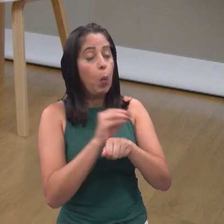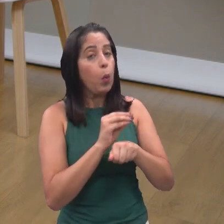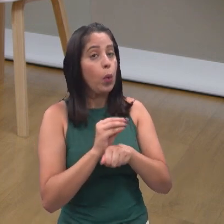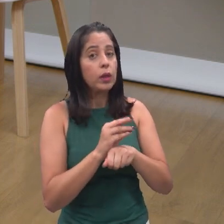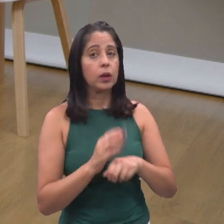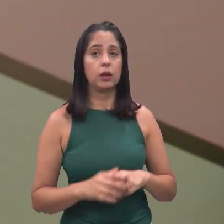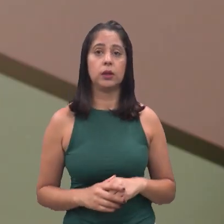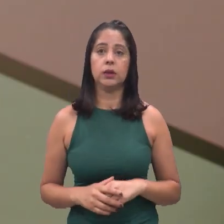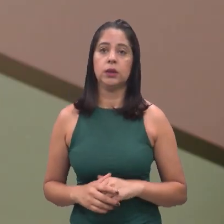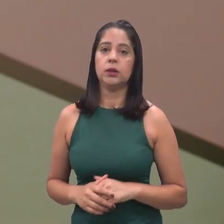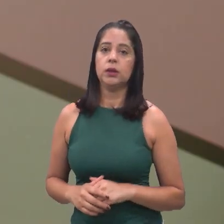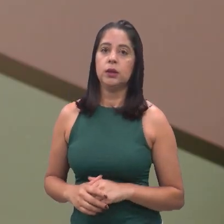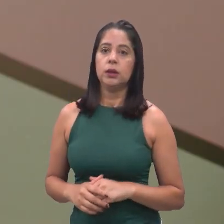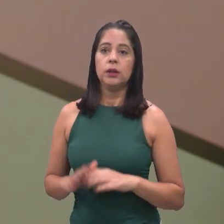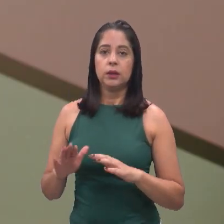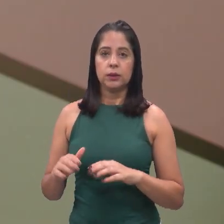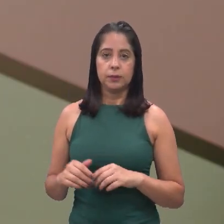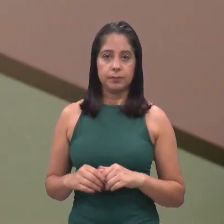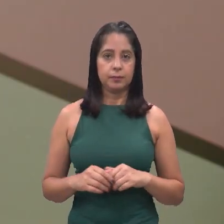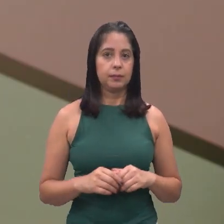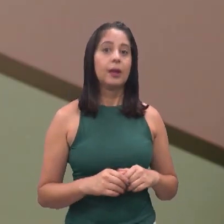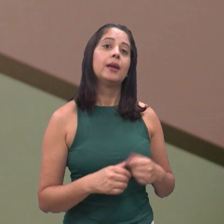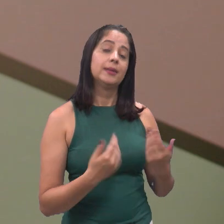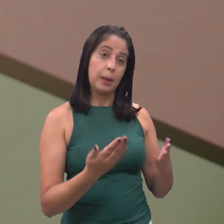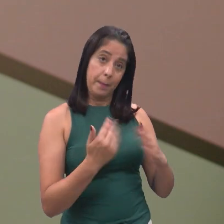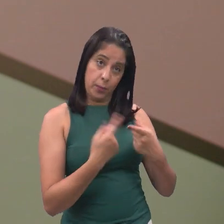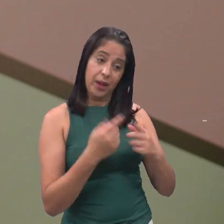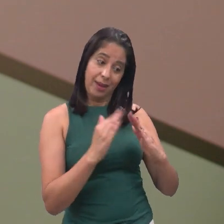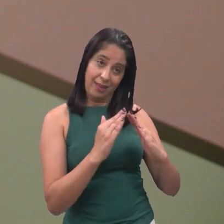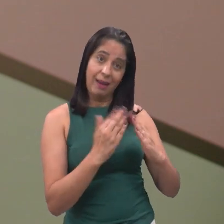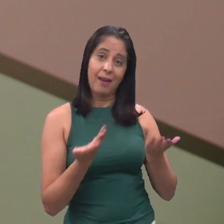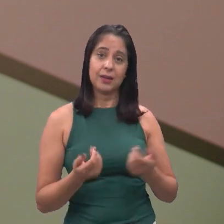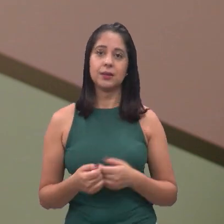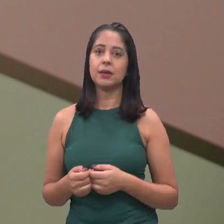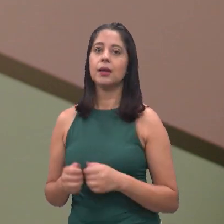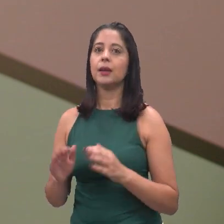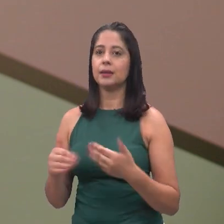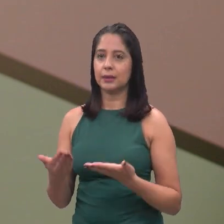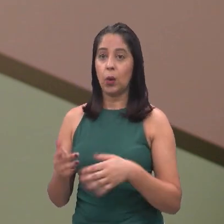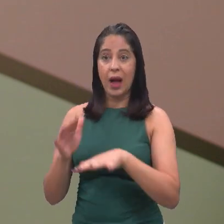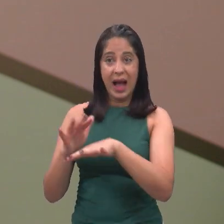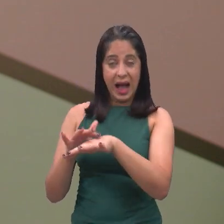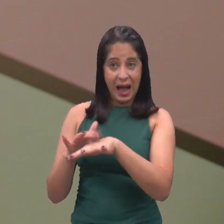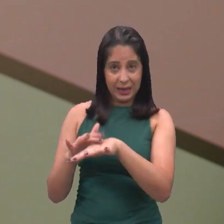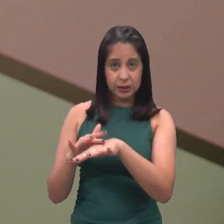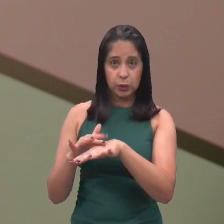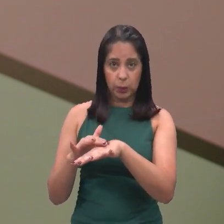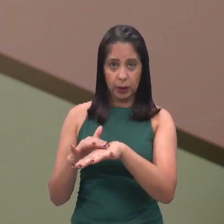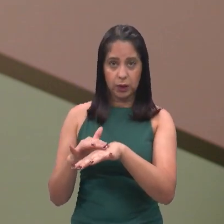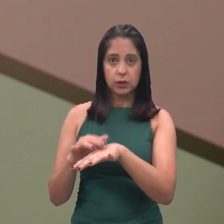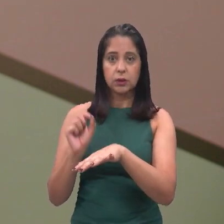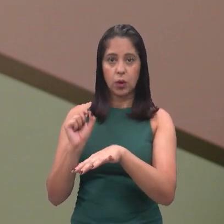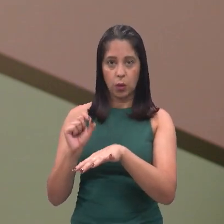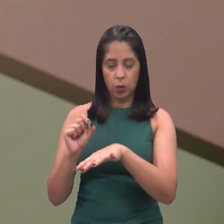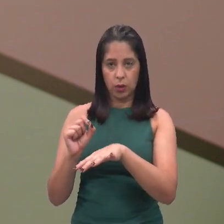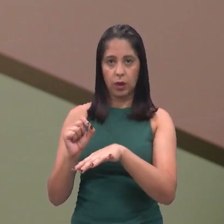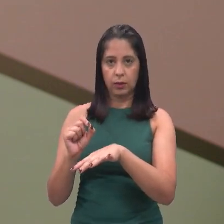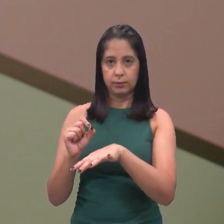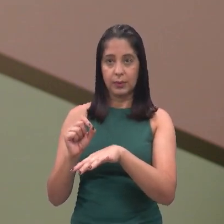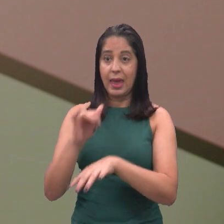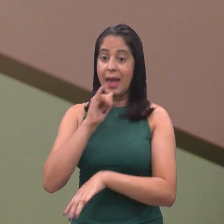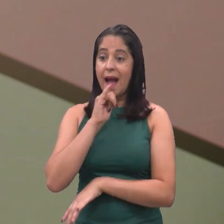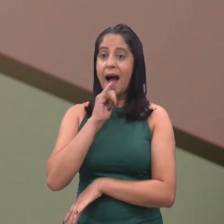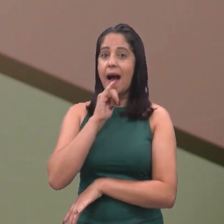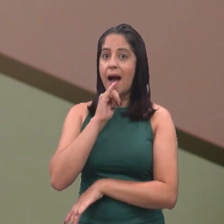família? Então, essa doença... Quando o bebê está em casa, né? Sim, essa doença é uma doença notificada. Então, a gente tem que reportar isso para a